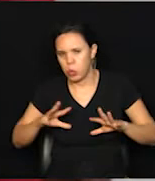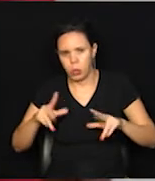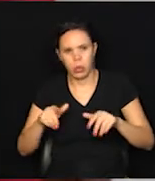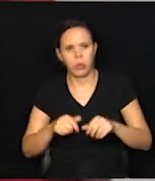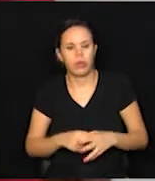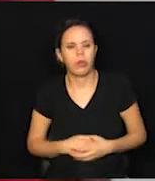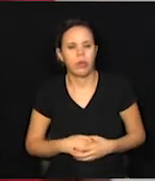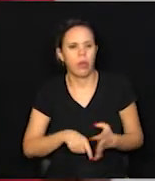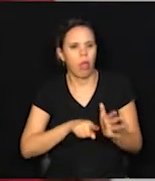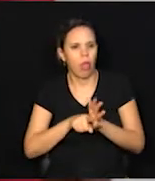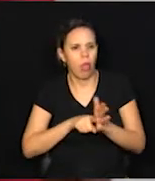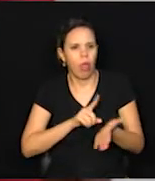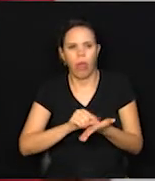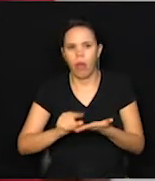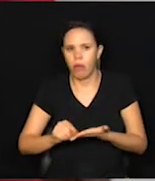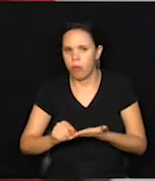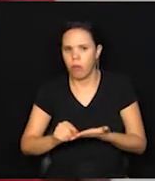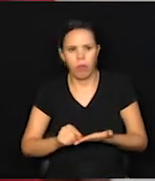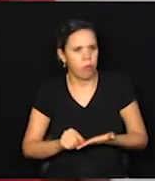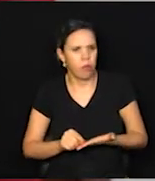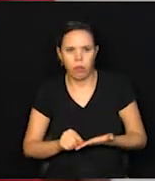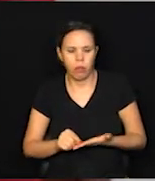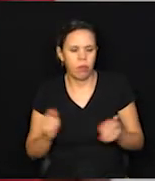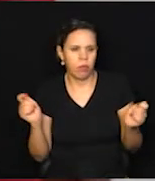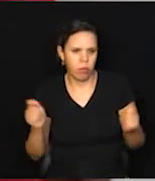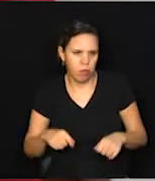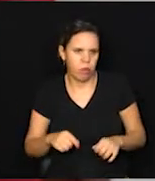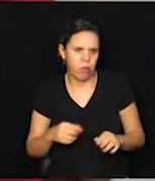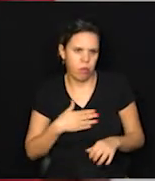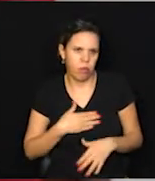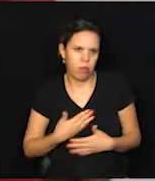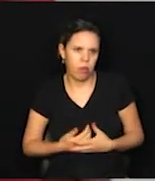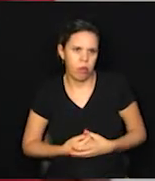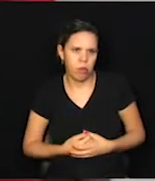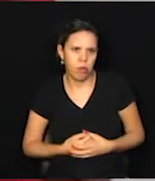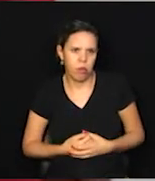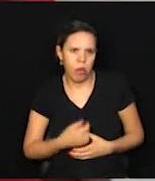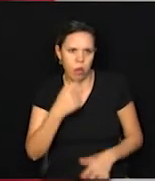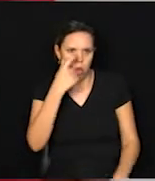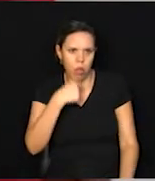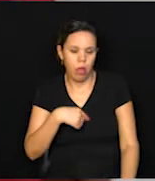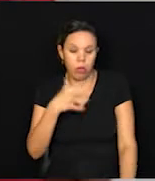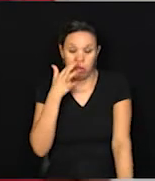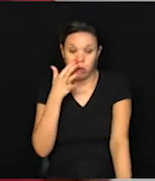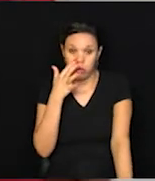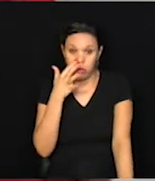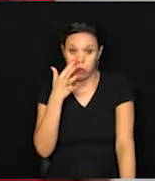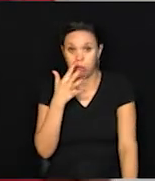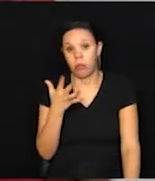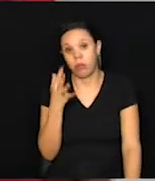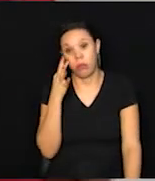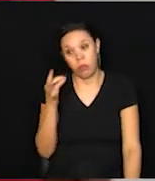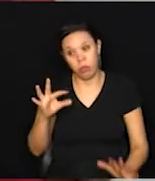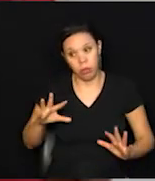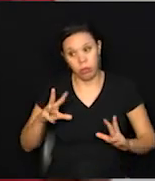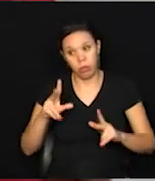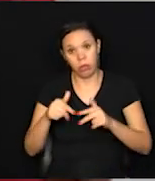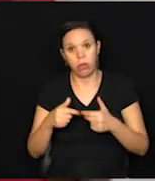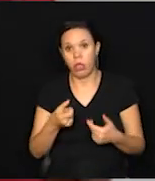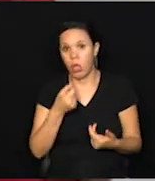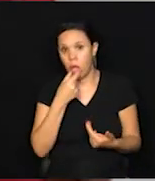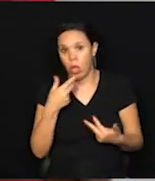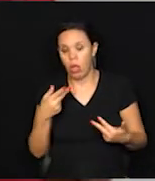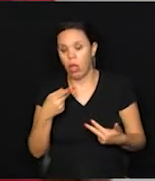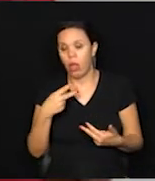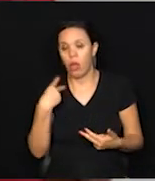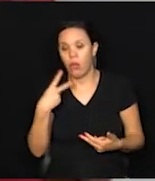ficar levantando artigo. Vale a pena. Eu chamo a atenção, inclusive, que todas essas drogas que o Pedro